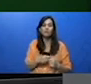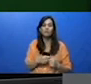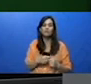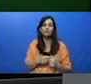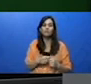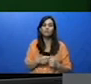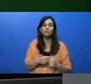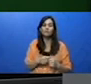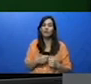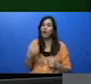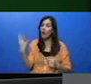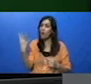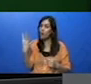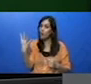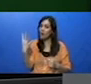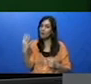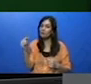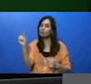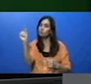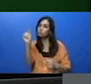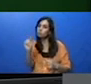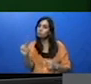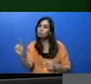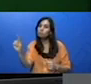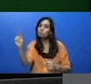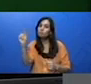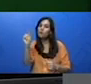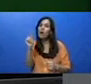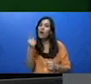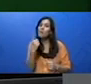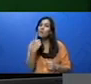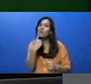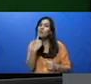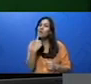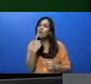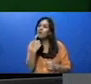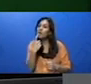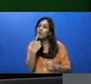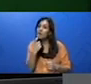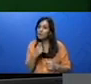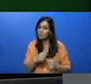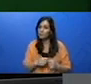número. Quarta jogada, prestem bastante atenção aqui, olha.